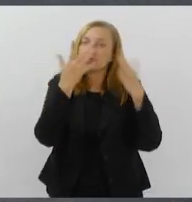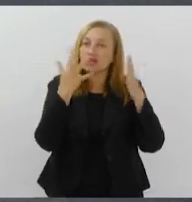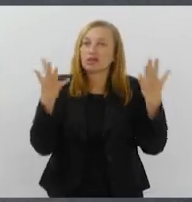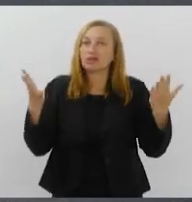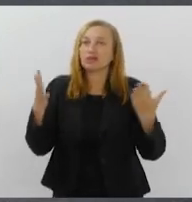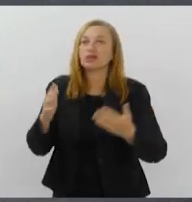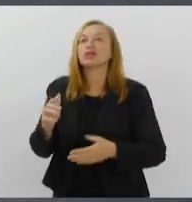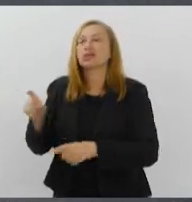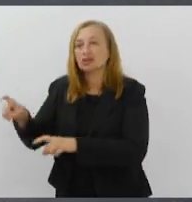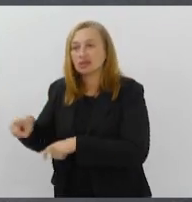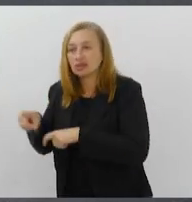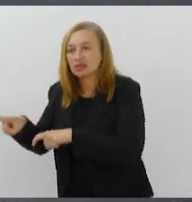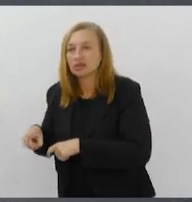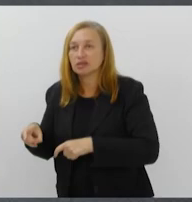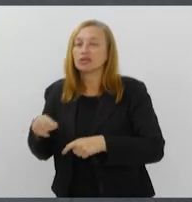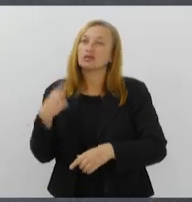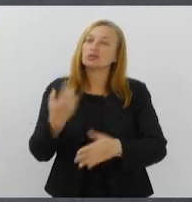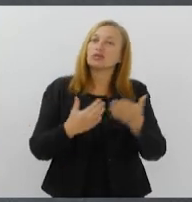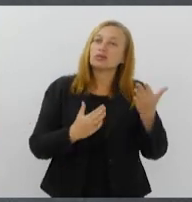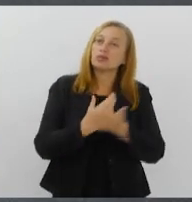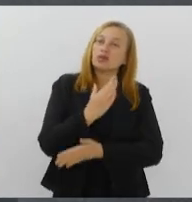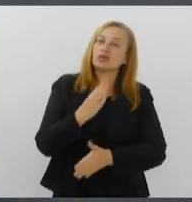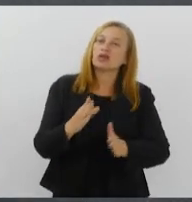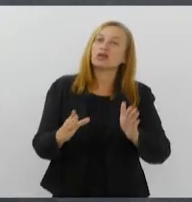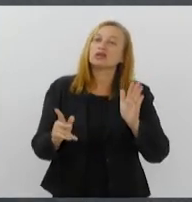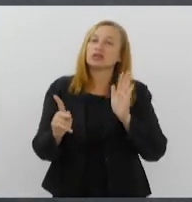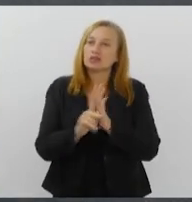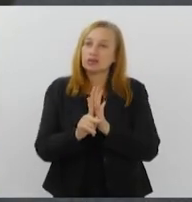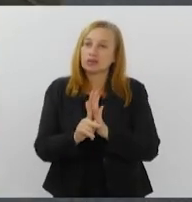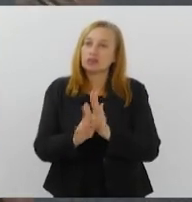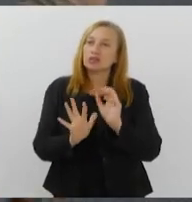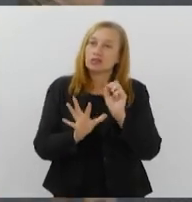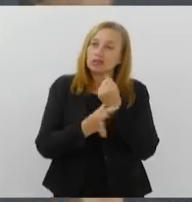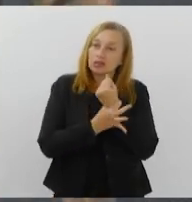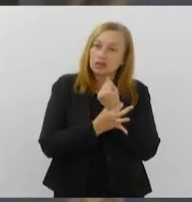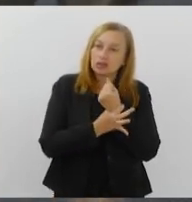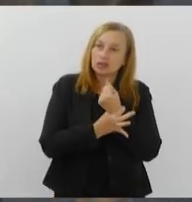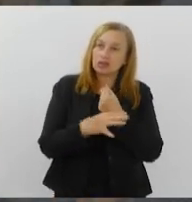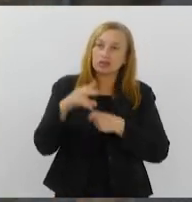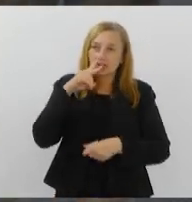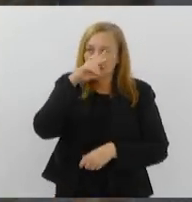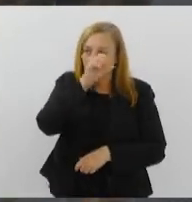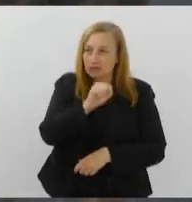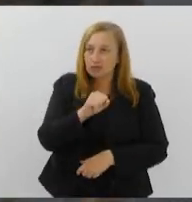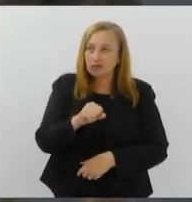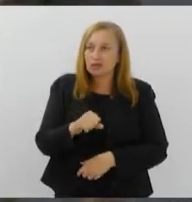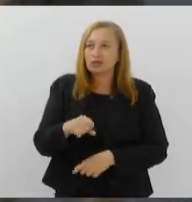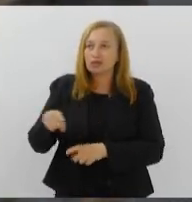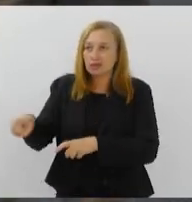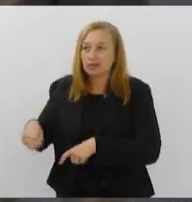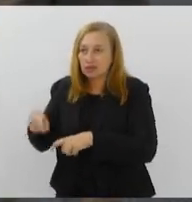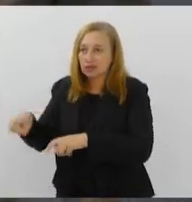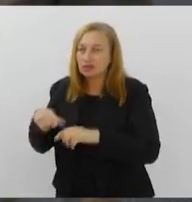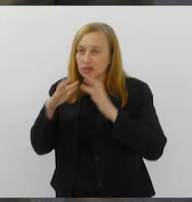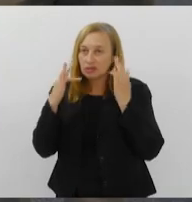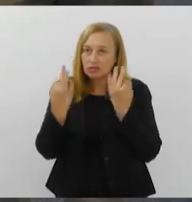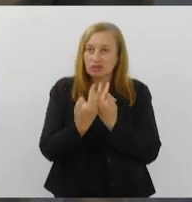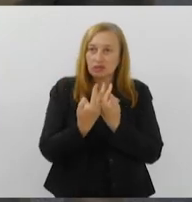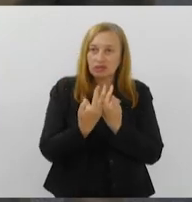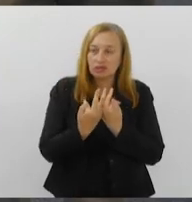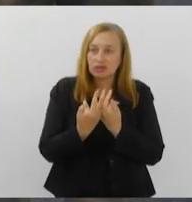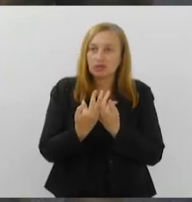aos agricultores, vamos aprovar esse projeto para garantir o fortalecimento da agricultura familiar